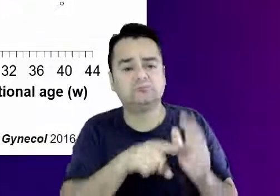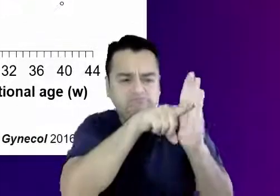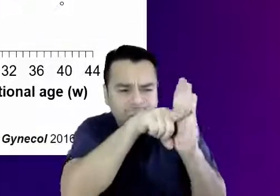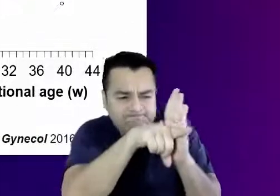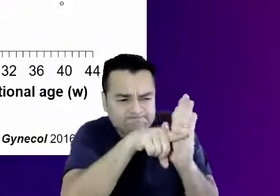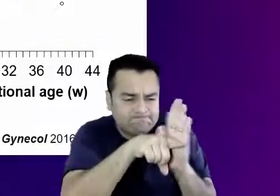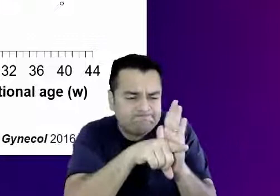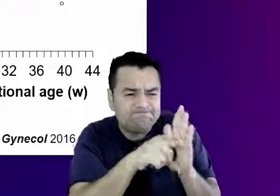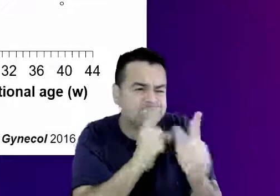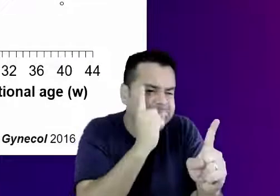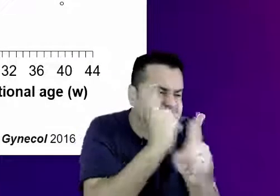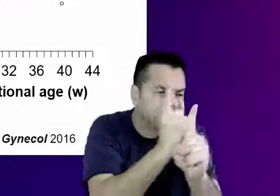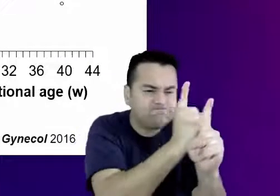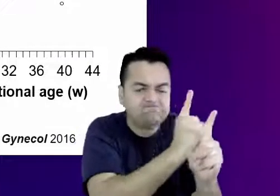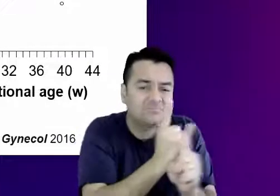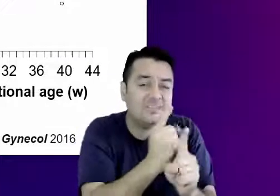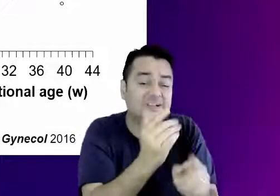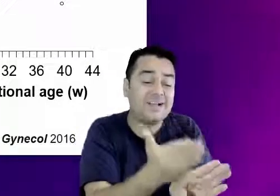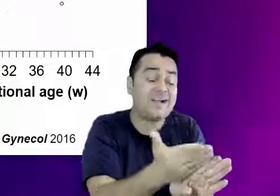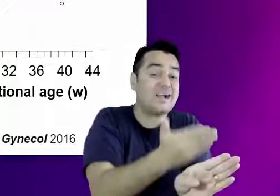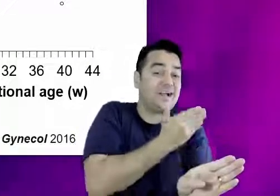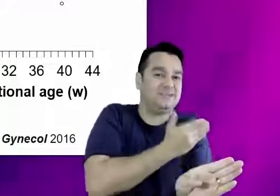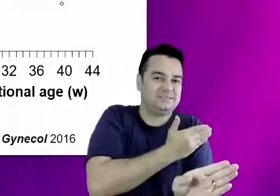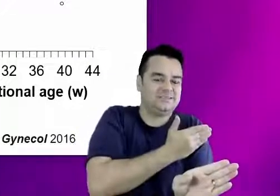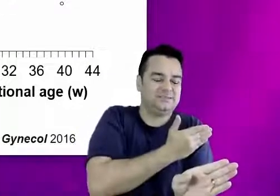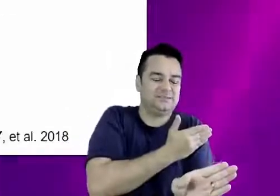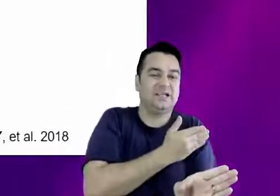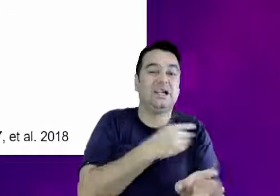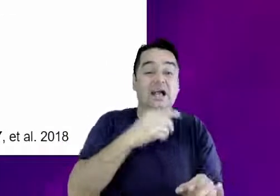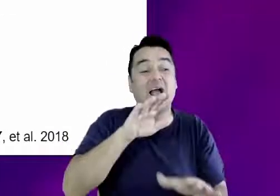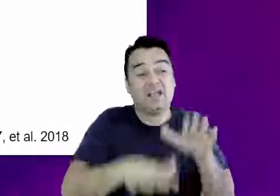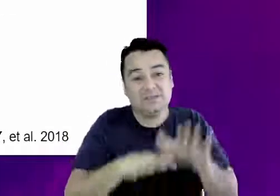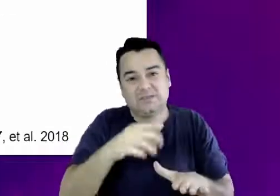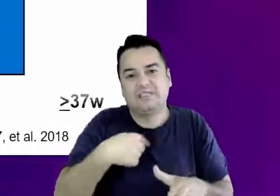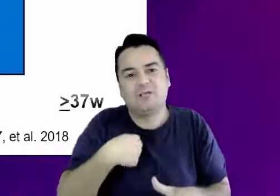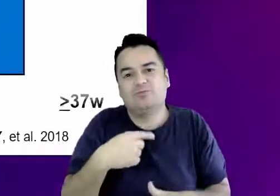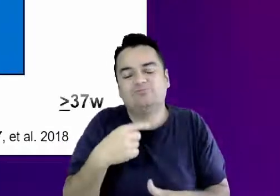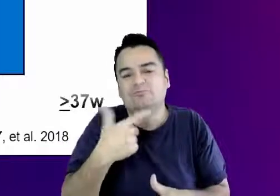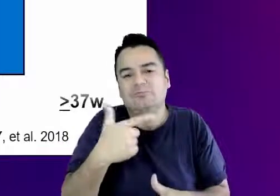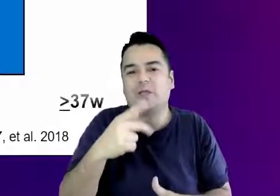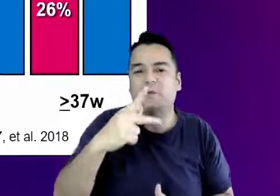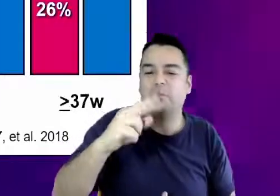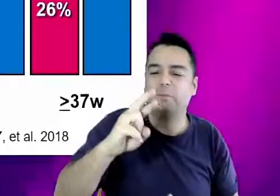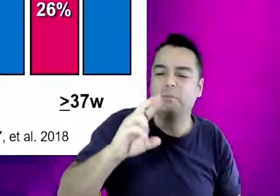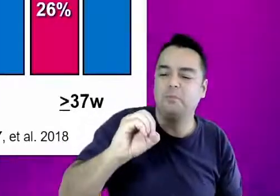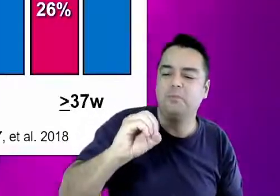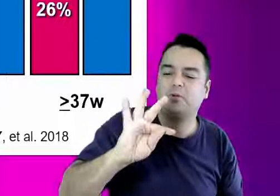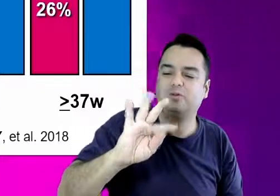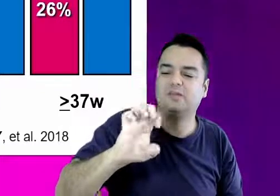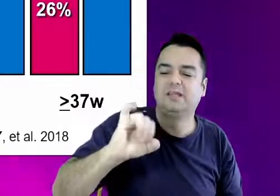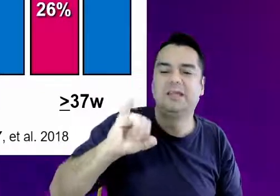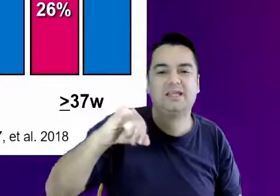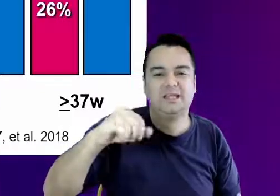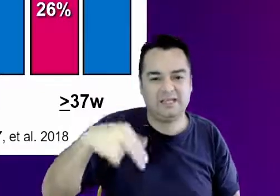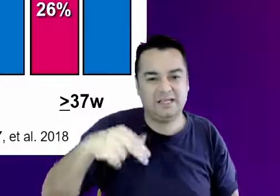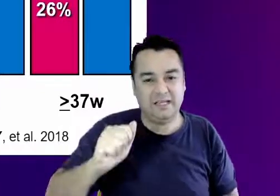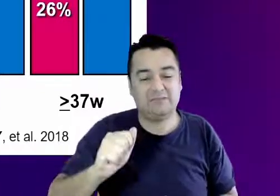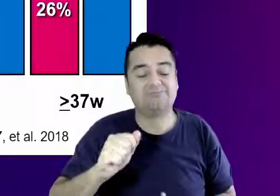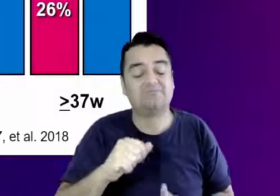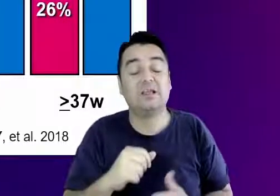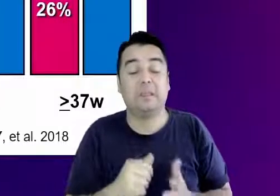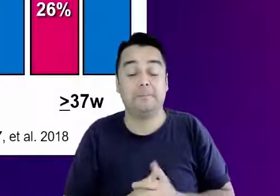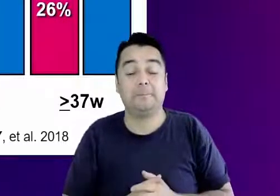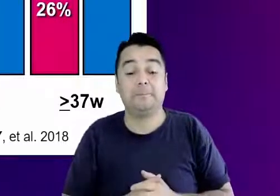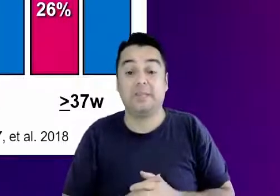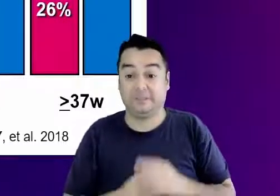contar com a dosagem de uma dessas proteínas placentárias. E vocês podem ver aqui de maneira bastante